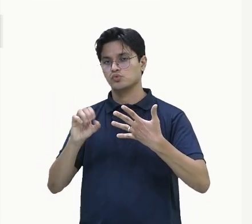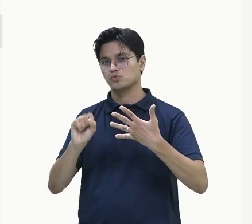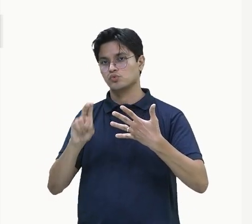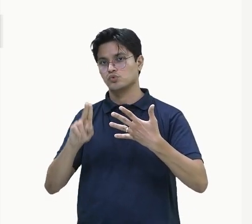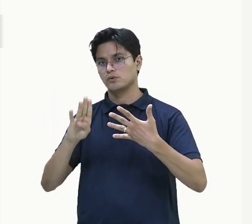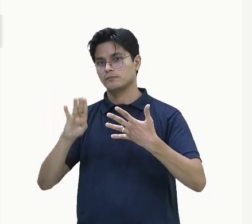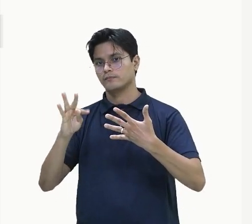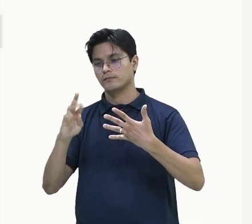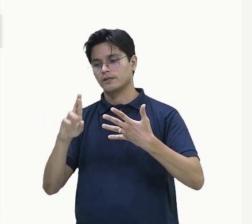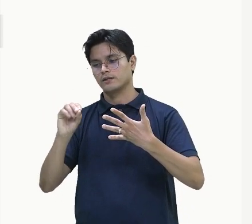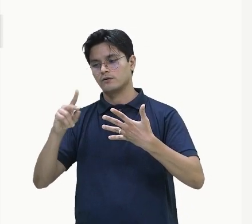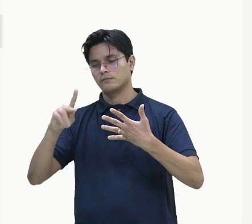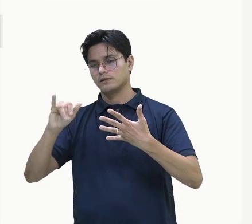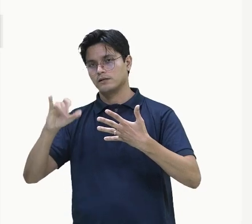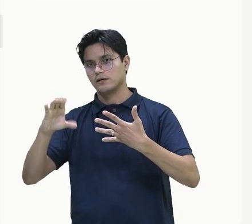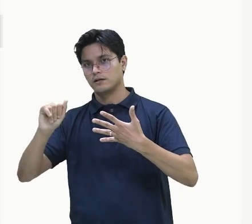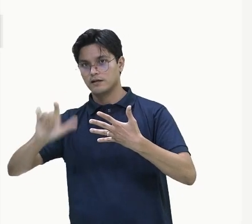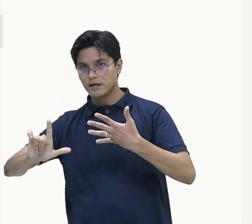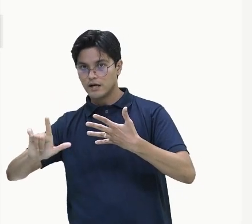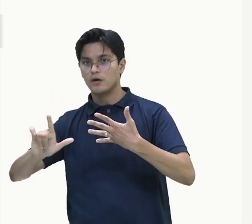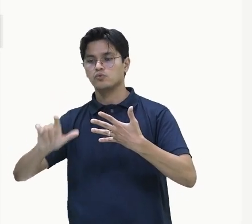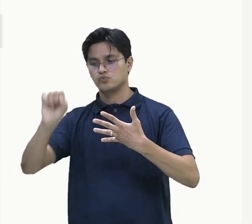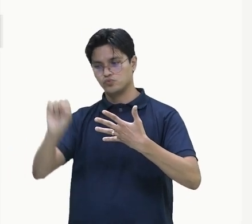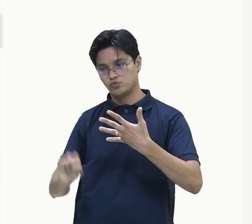de altitude,